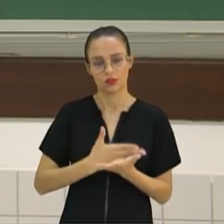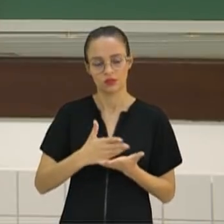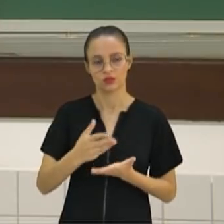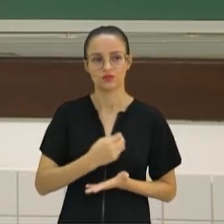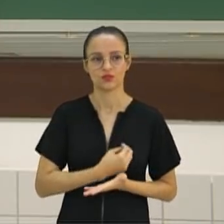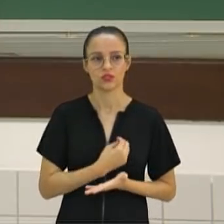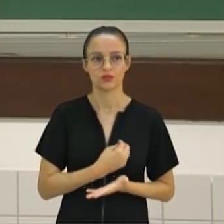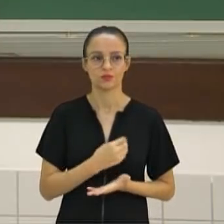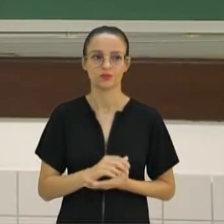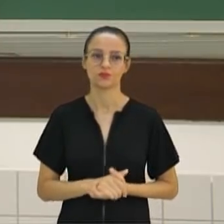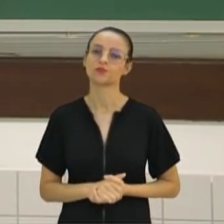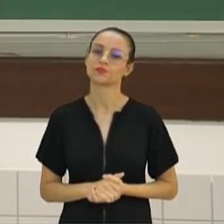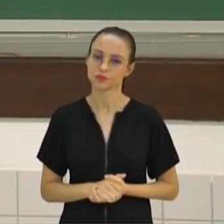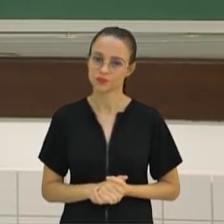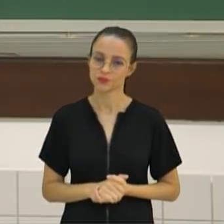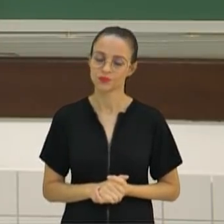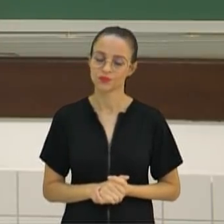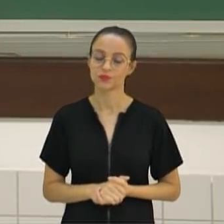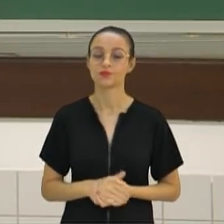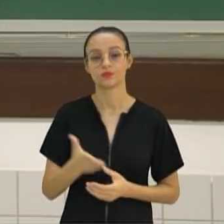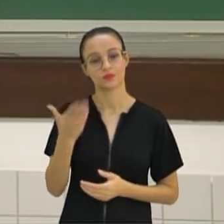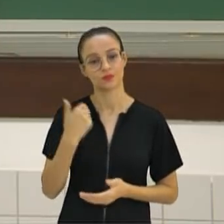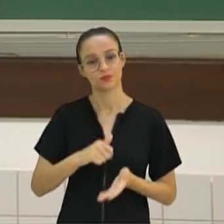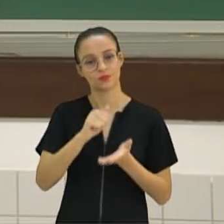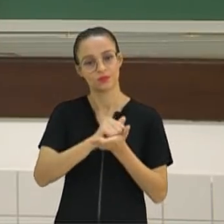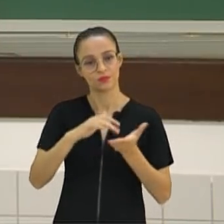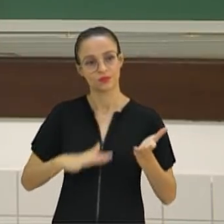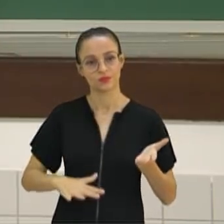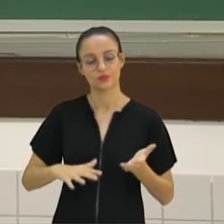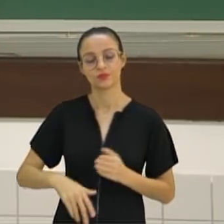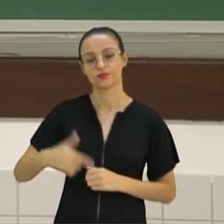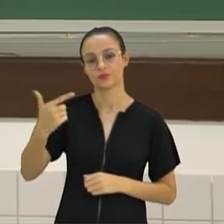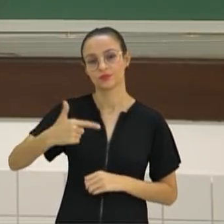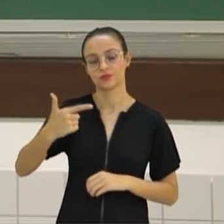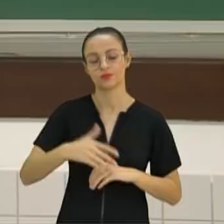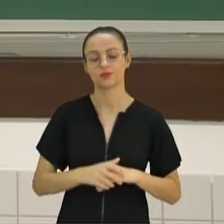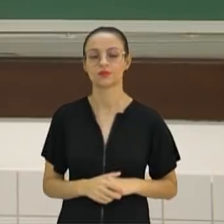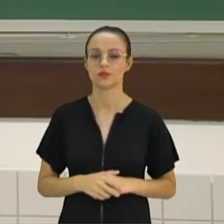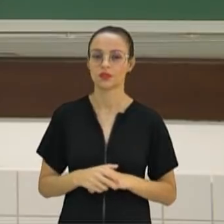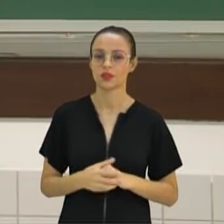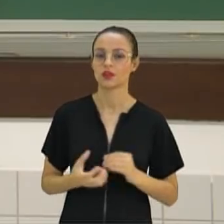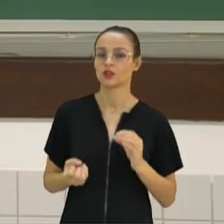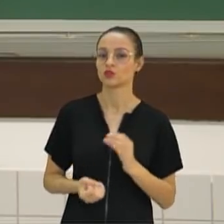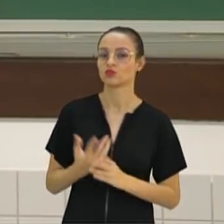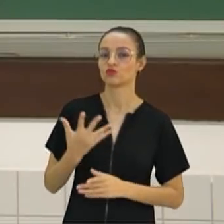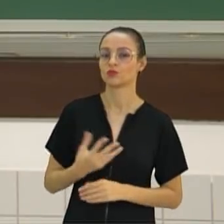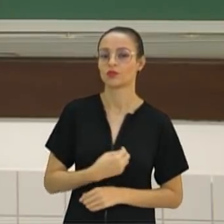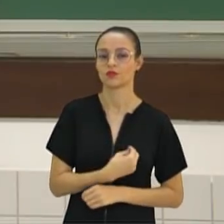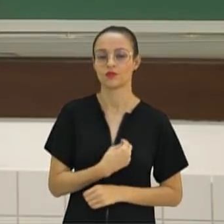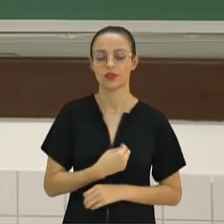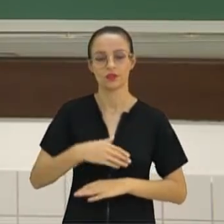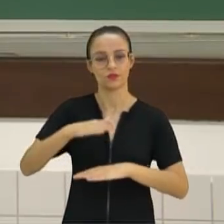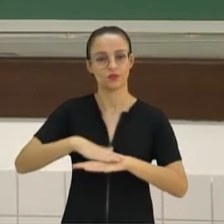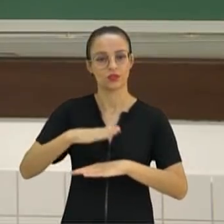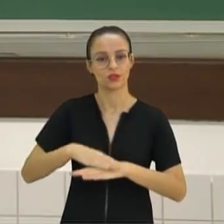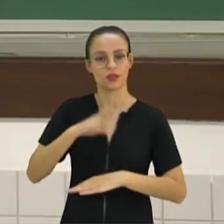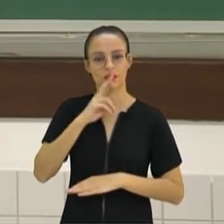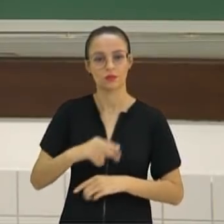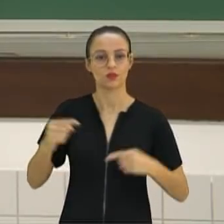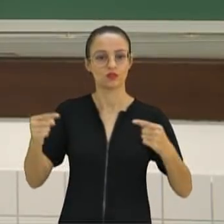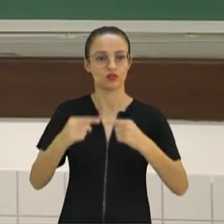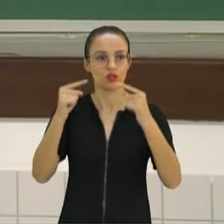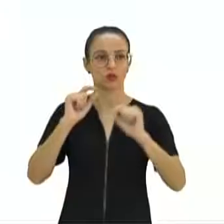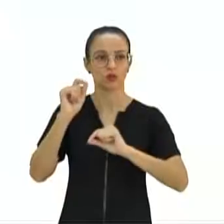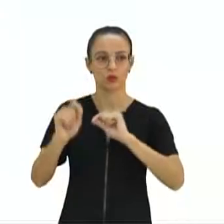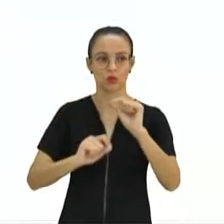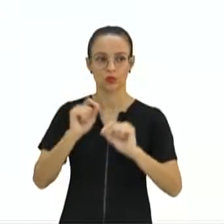vida. Muito bem. Vamos ao exercício 2 aqui. Surgimento da vida. Responda de acordo com o seguinte